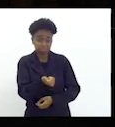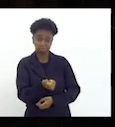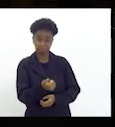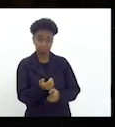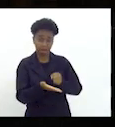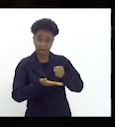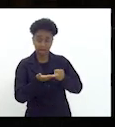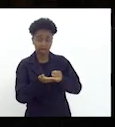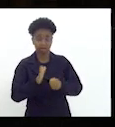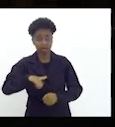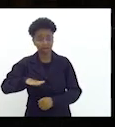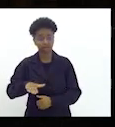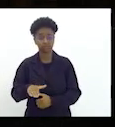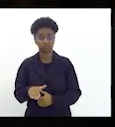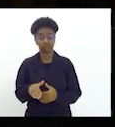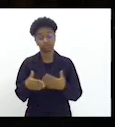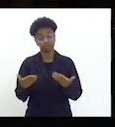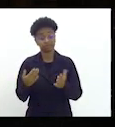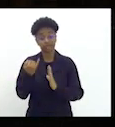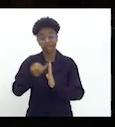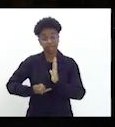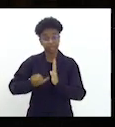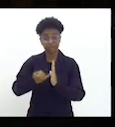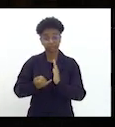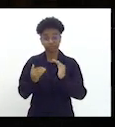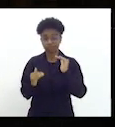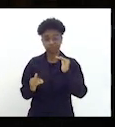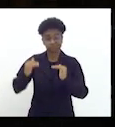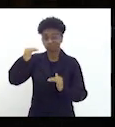imposto tributariamente injusto